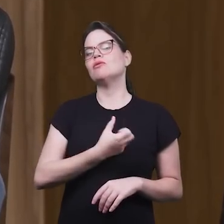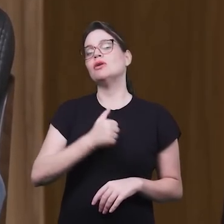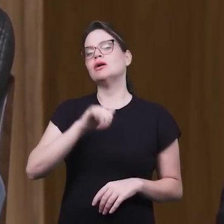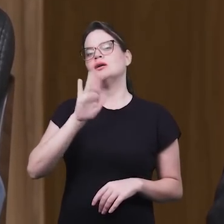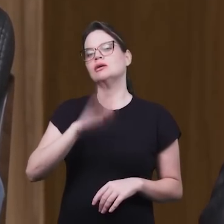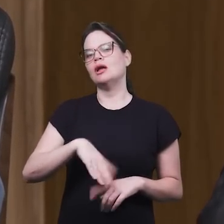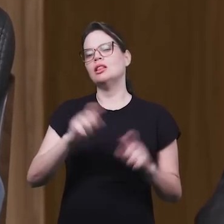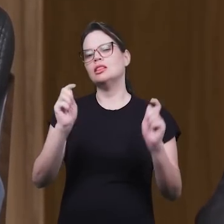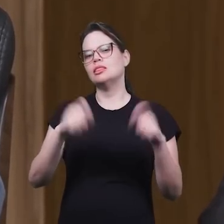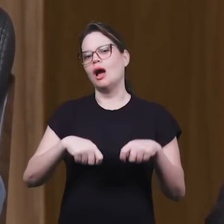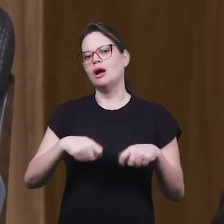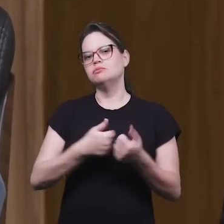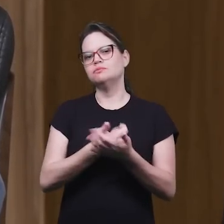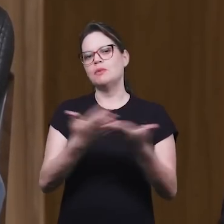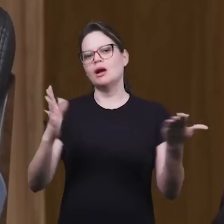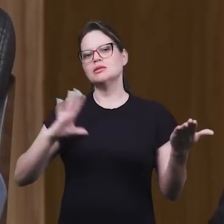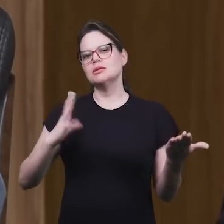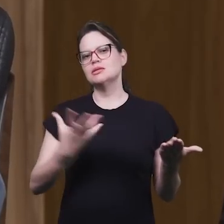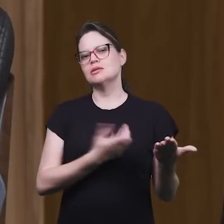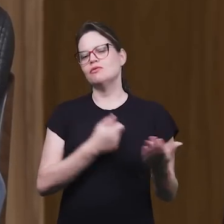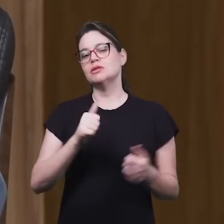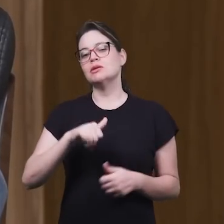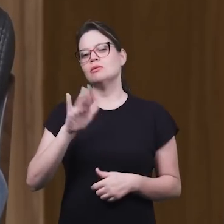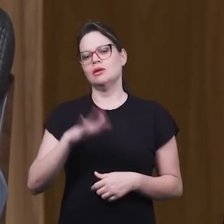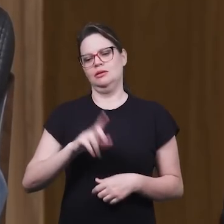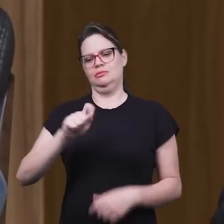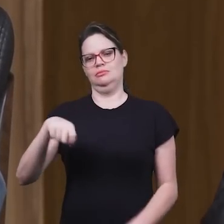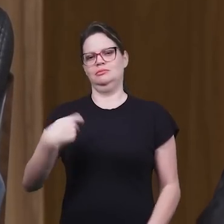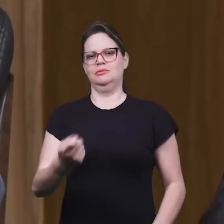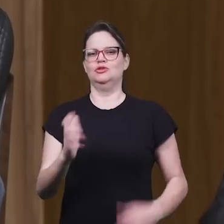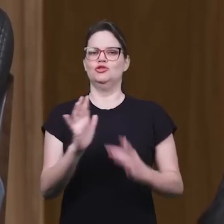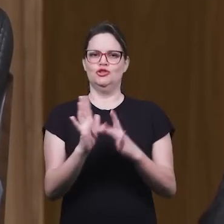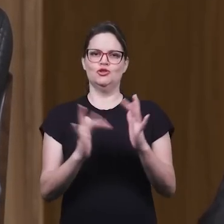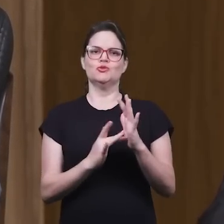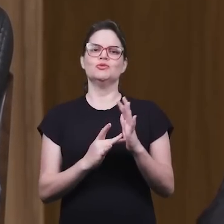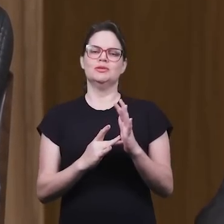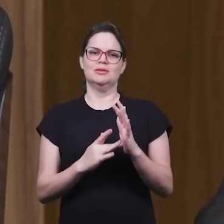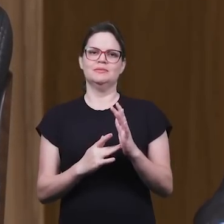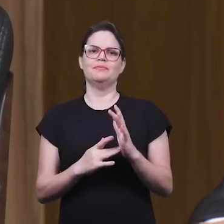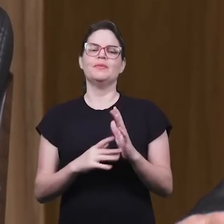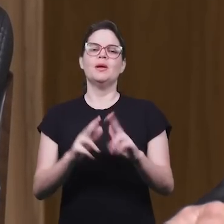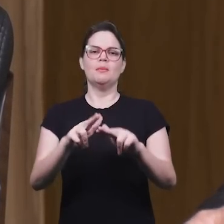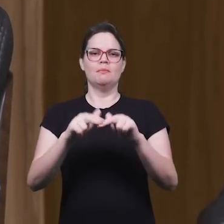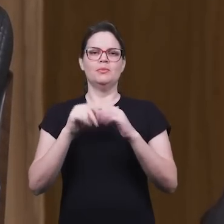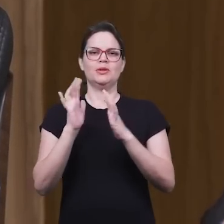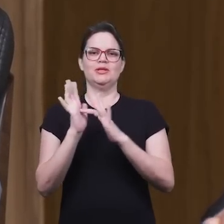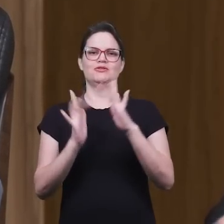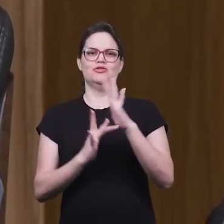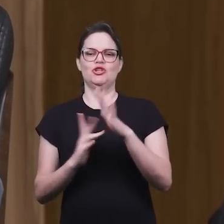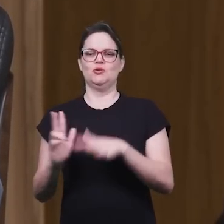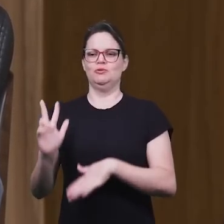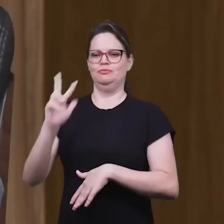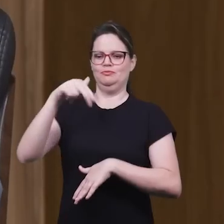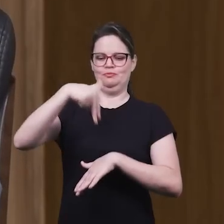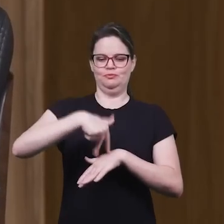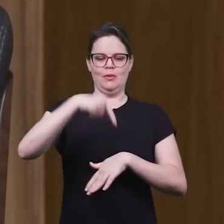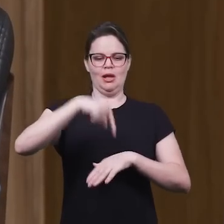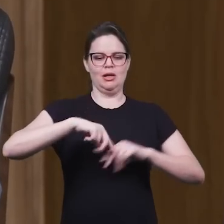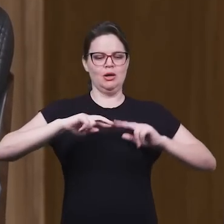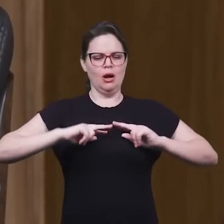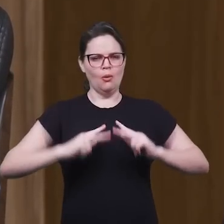o homem Jesus, é porque ele queria que o governo futuro fosse entregue ao